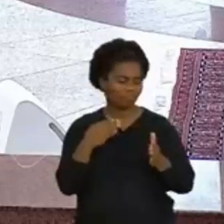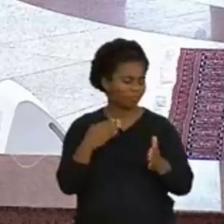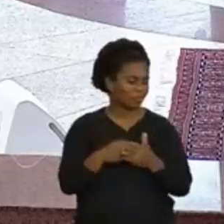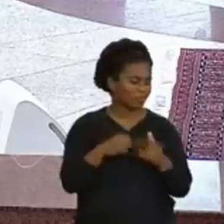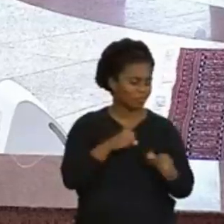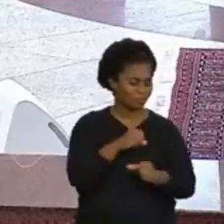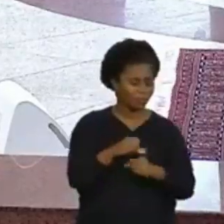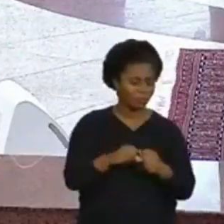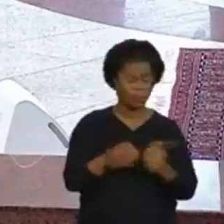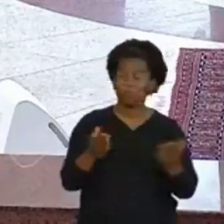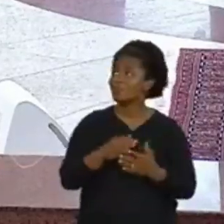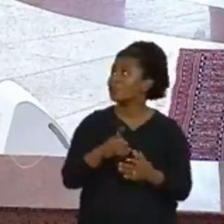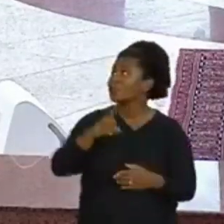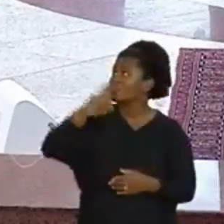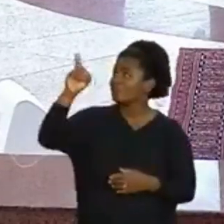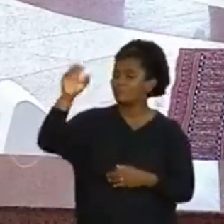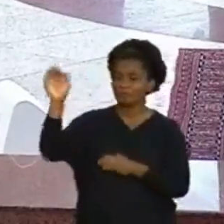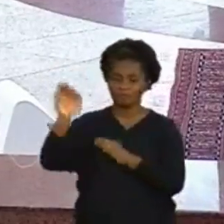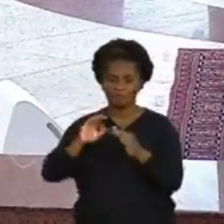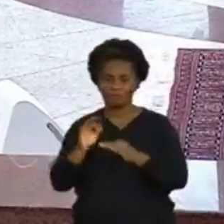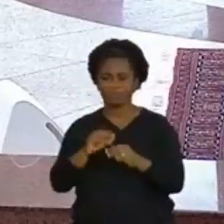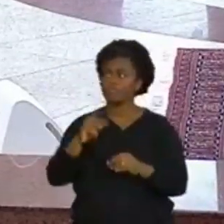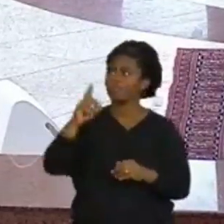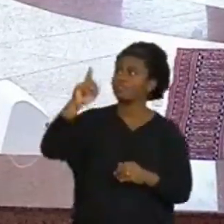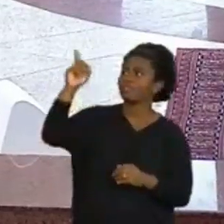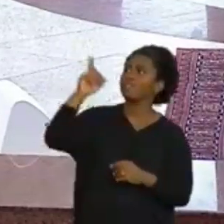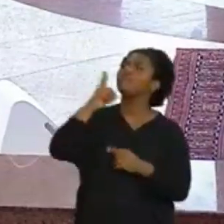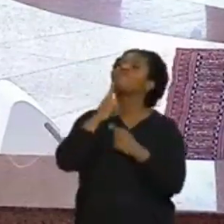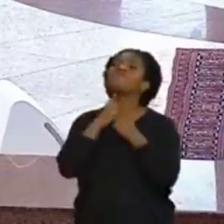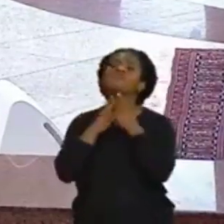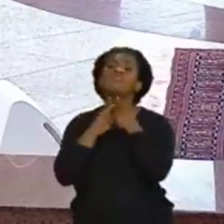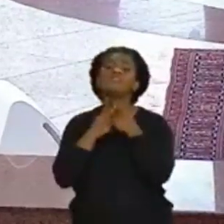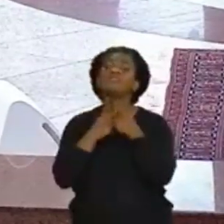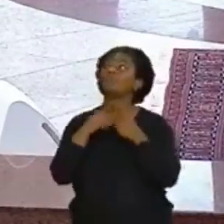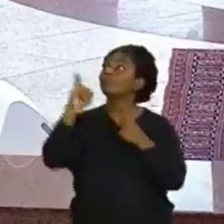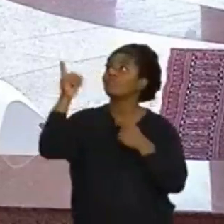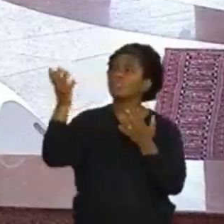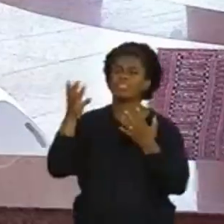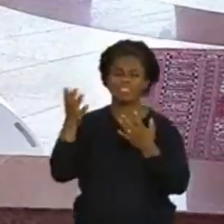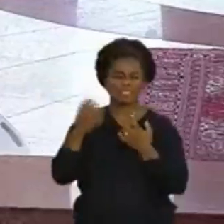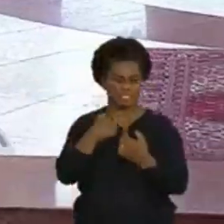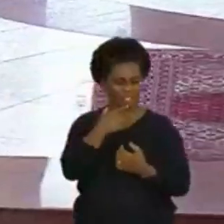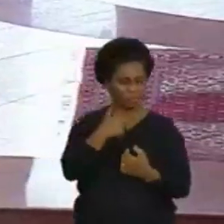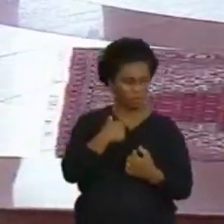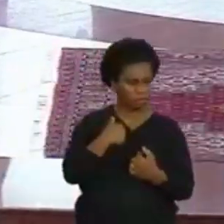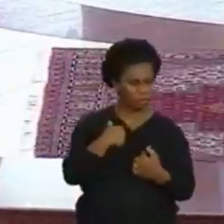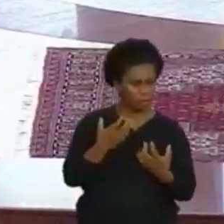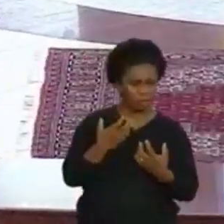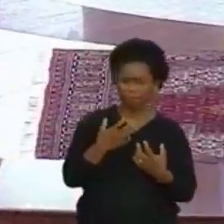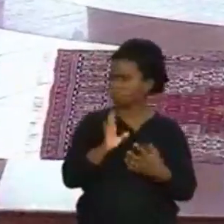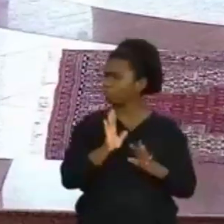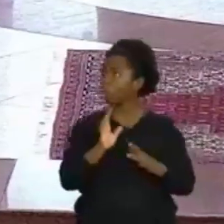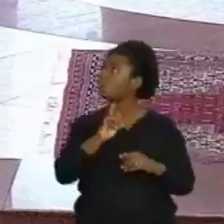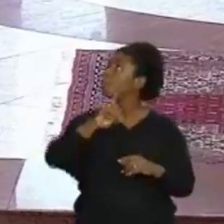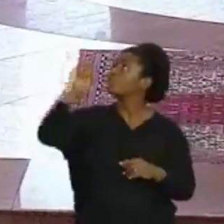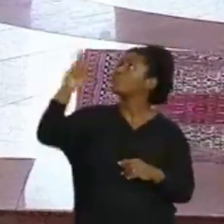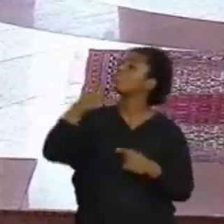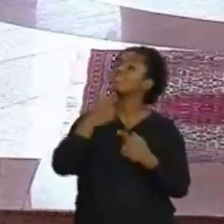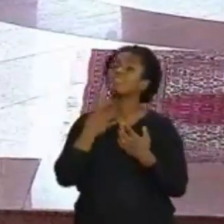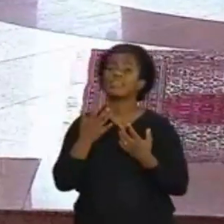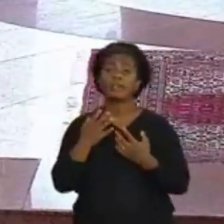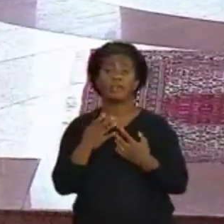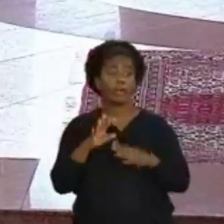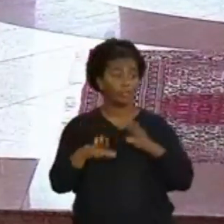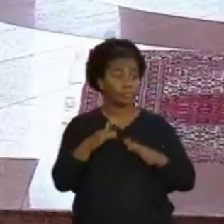Hoje é o plano dele, seja feita a vontade dele, como ele quer, não como eu quero. Às vezes não sai como eu quero, às vezes eu quero uma coisa, mas Deus não quer